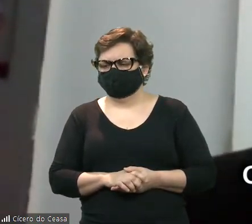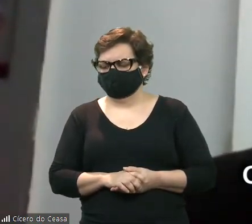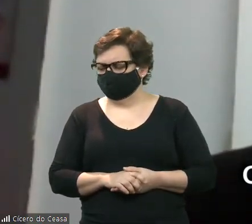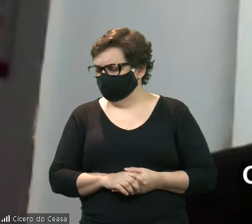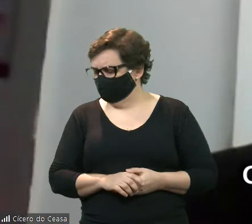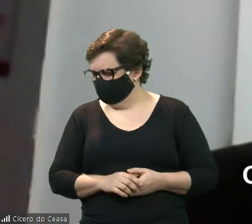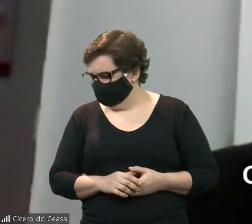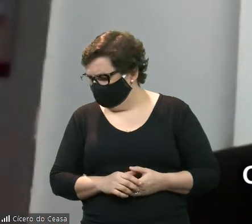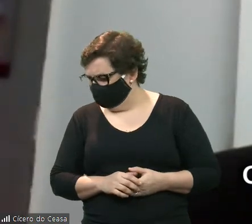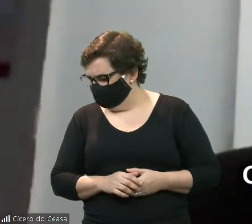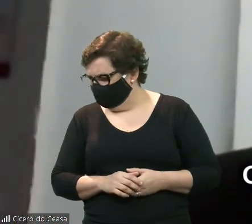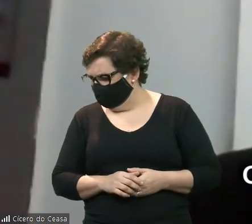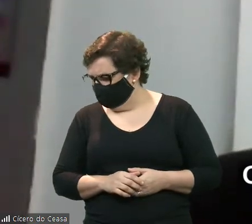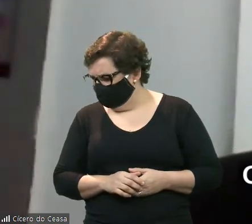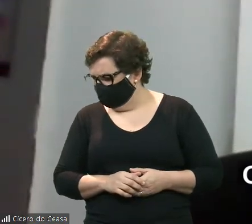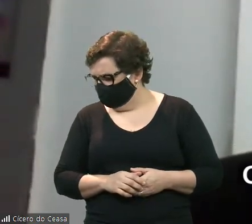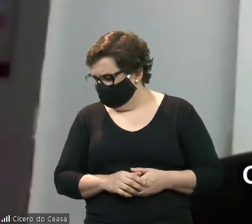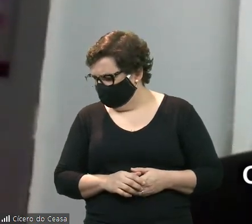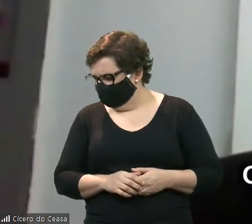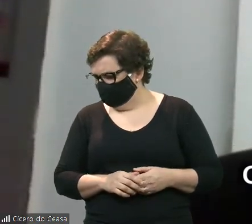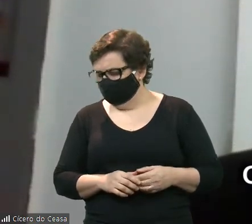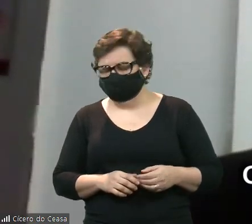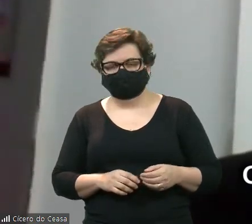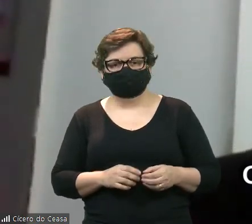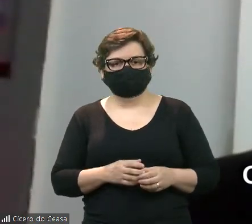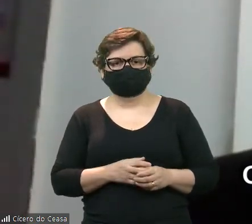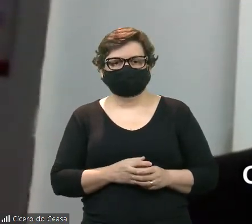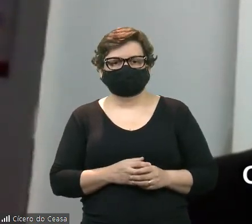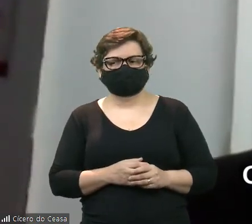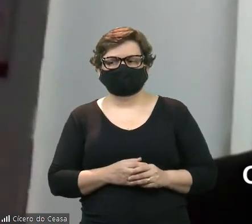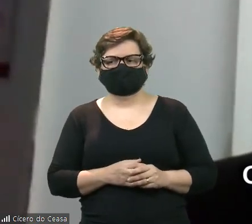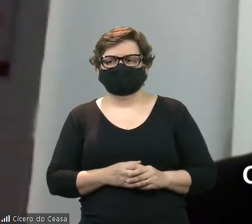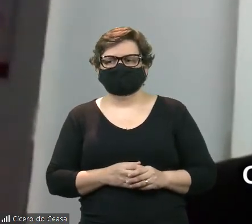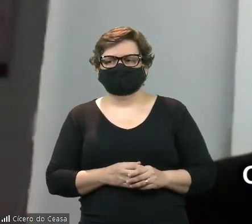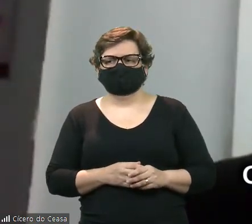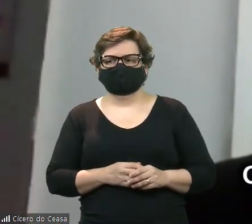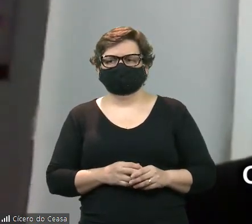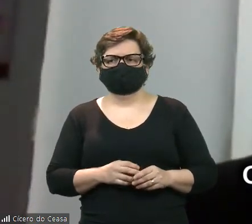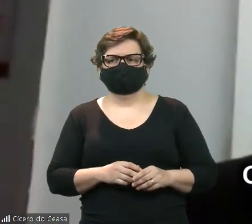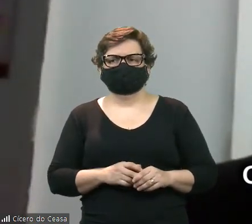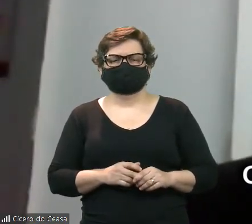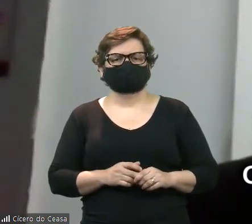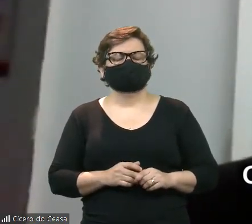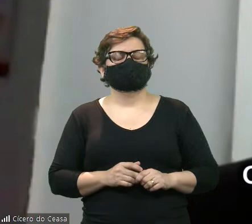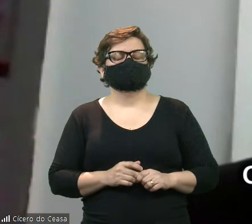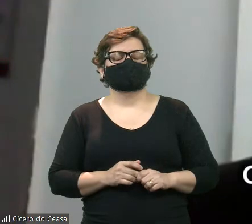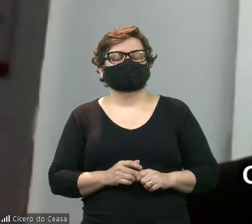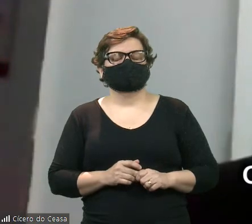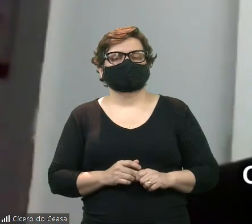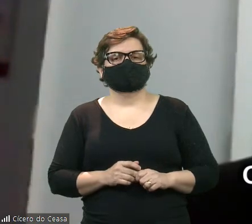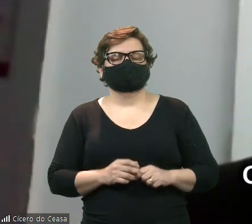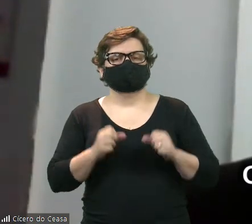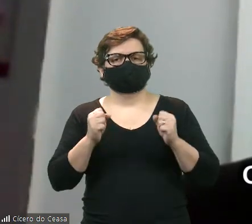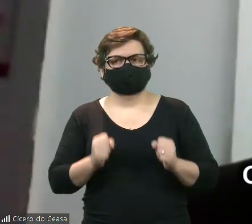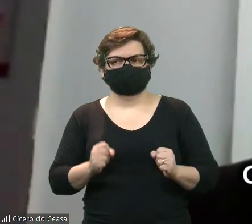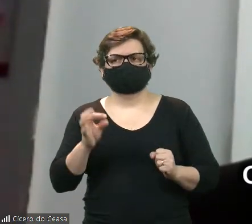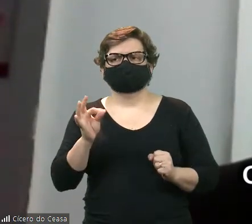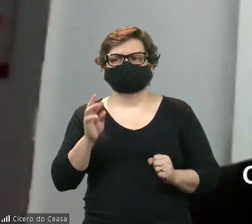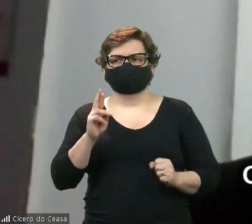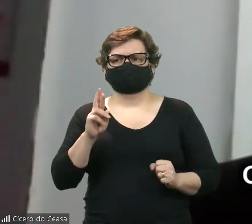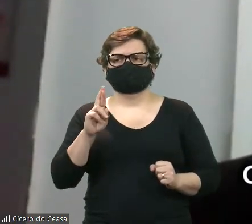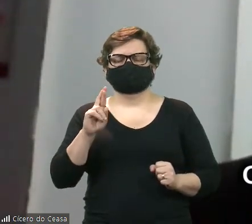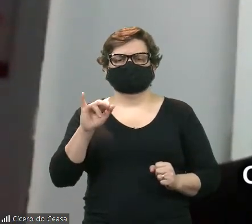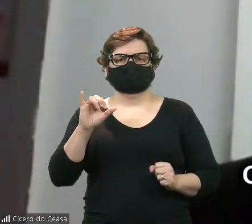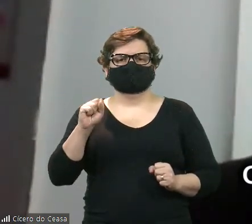desse destaque da nossa cidade, de ser essa instância, esse potencial turístico em nossa cidade.